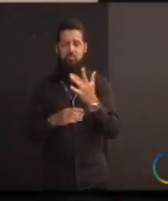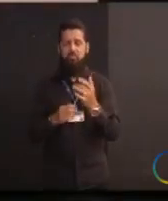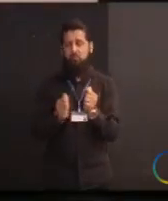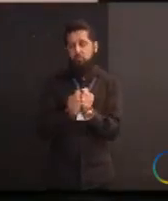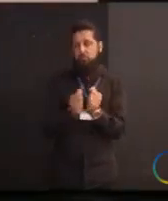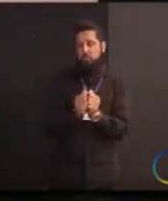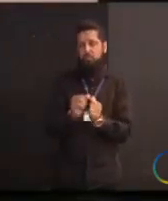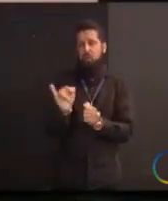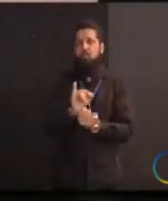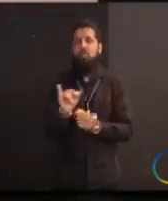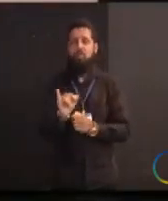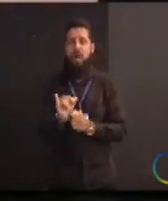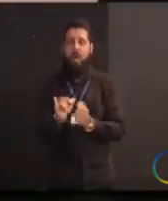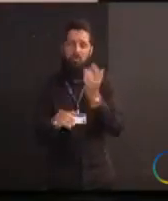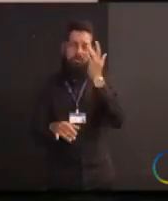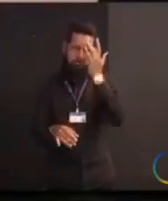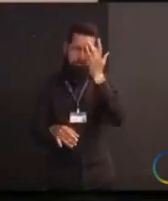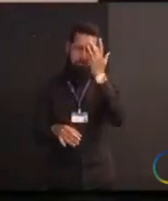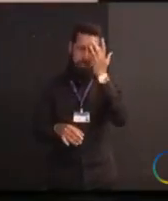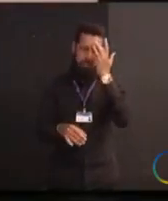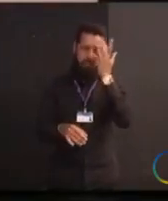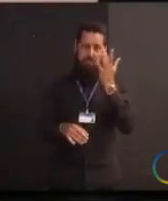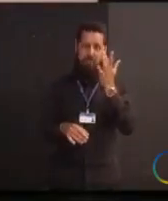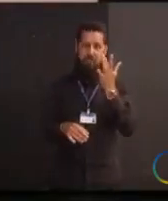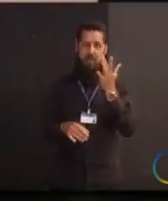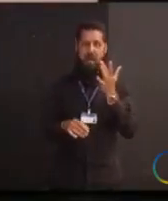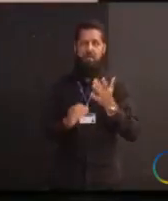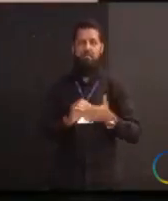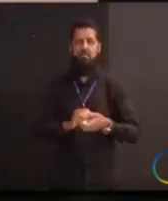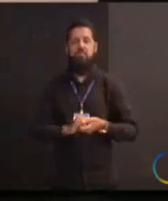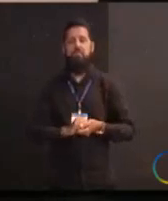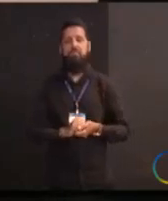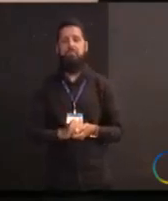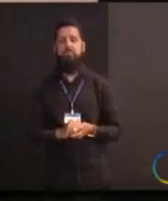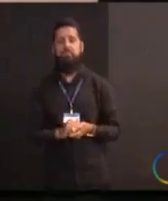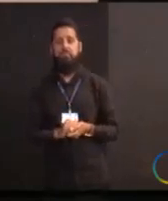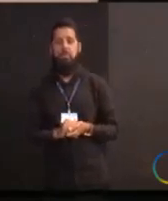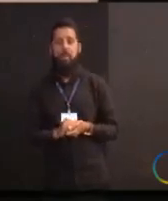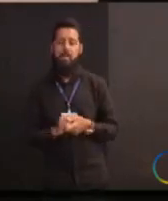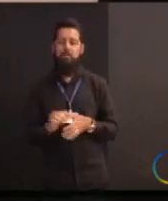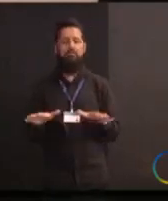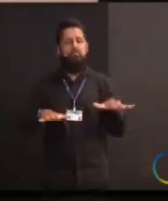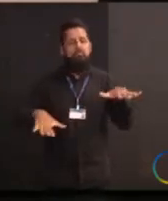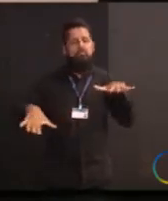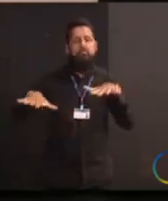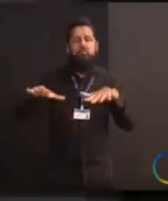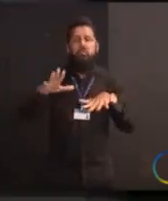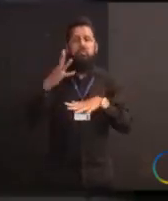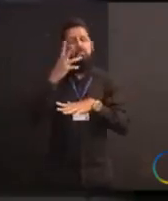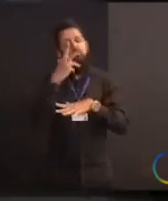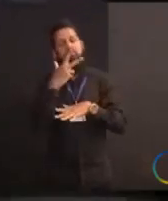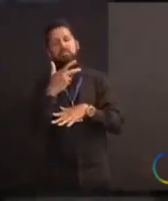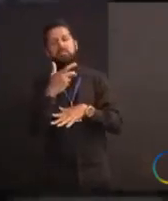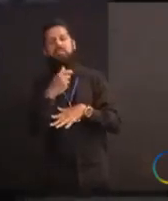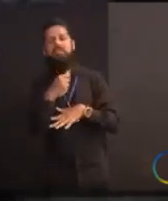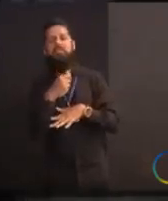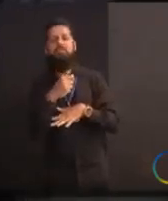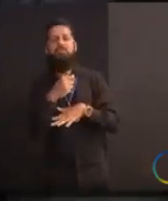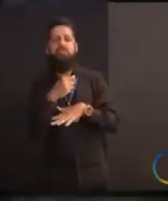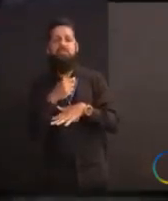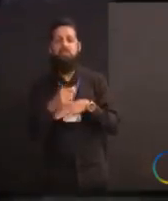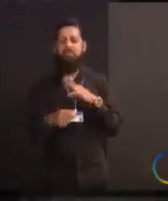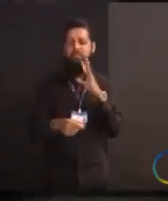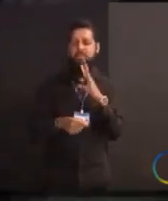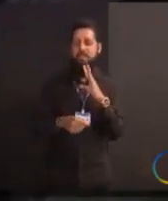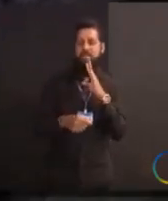Todo mundo santinho, do pau, oco, bonitinhos, bacana. O problema é